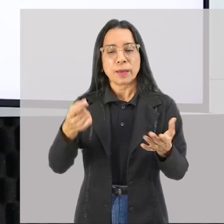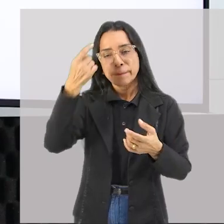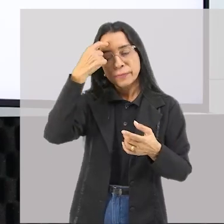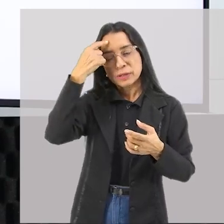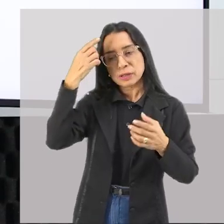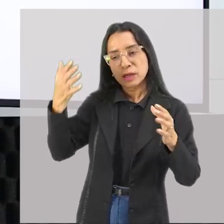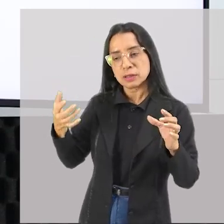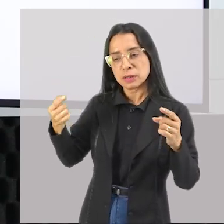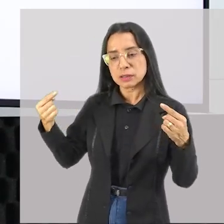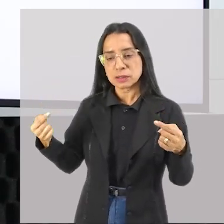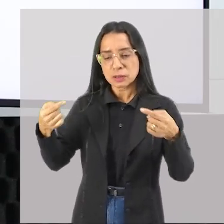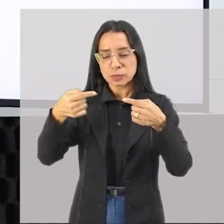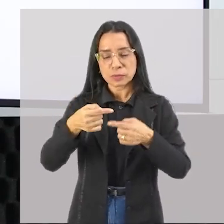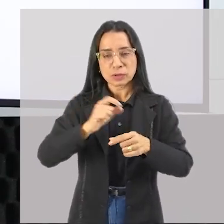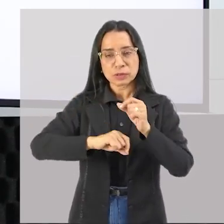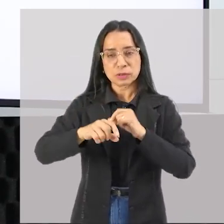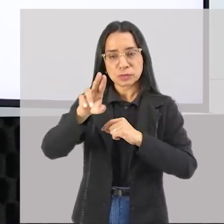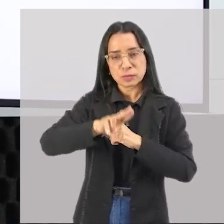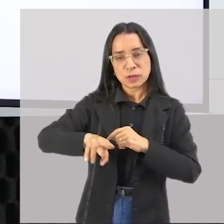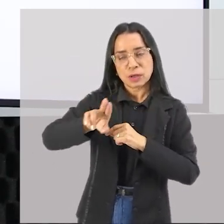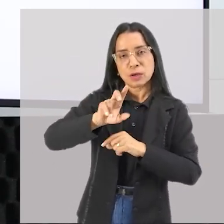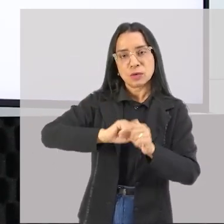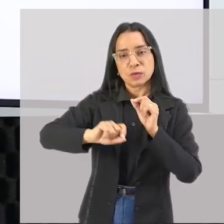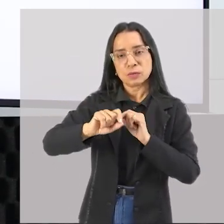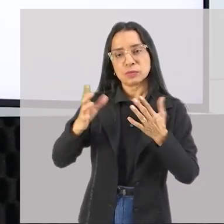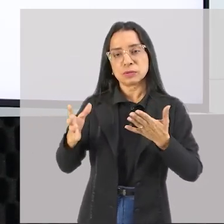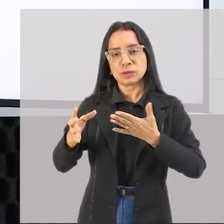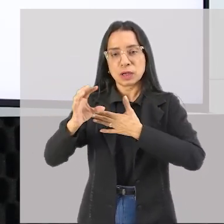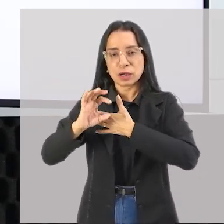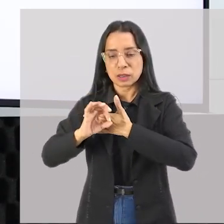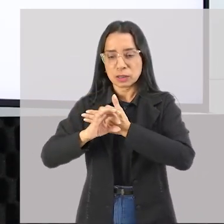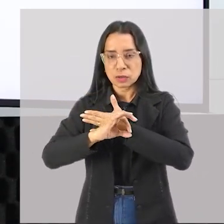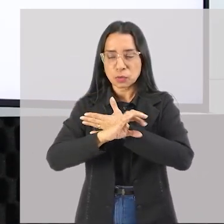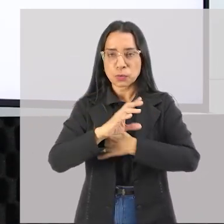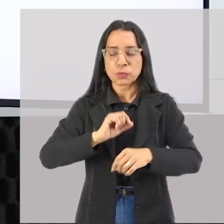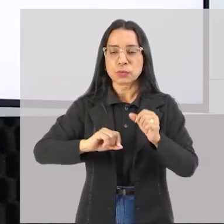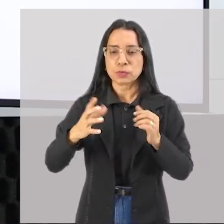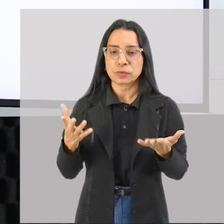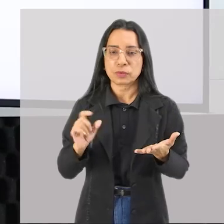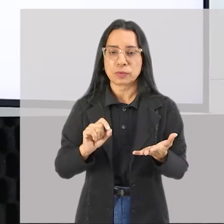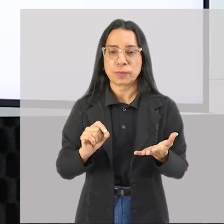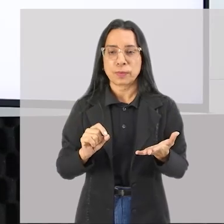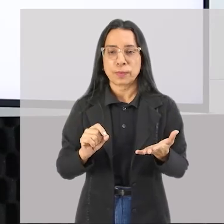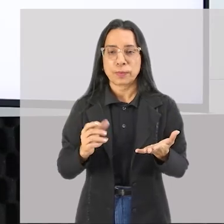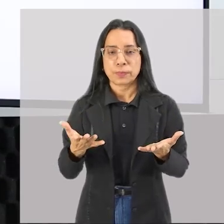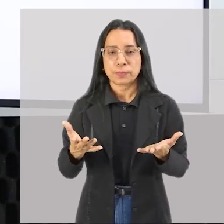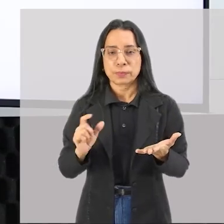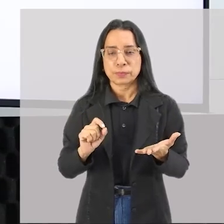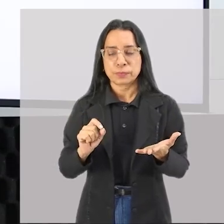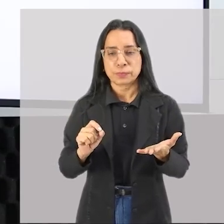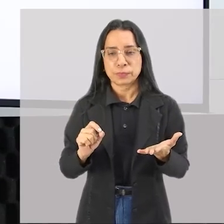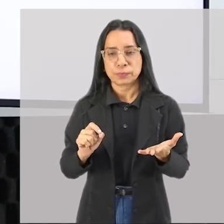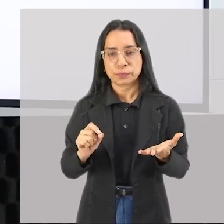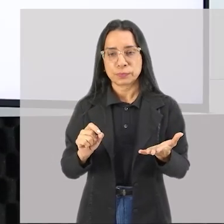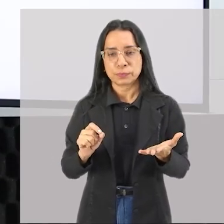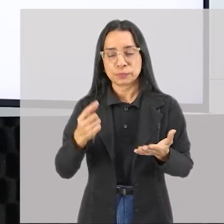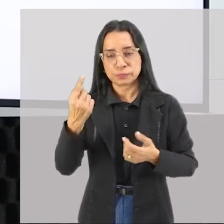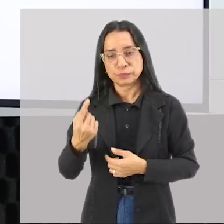associações para utilizar essas conjunções ou esses elementos coesivos. Os marcadores de